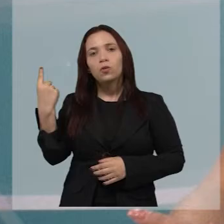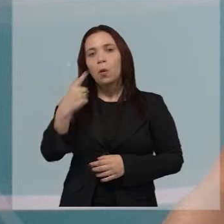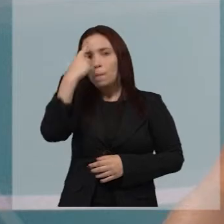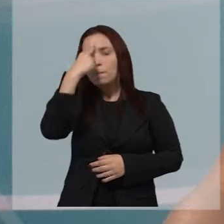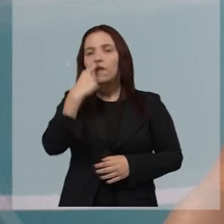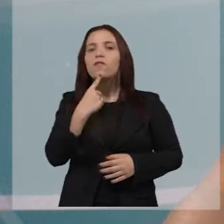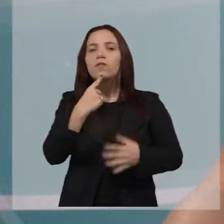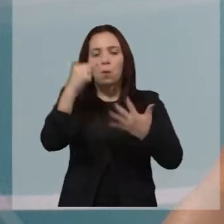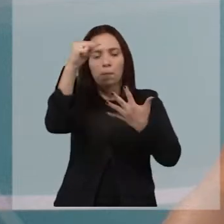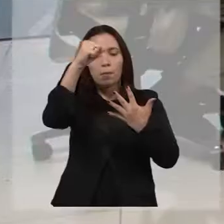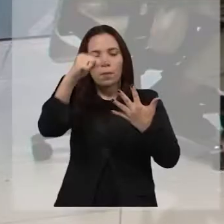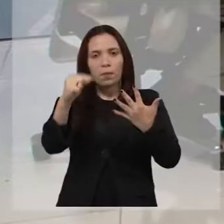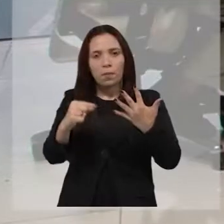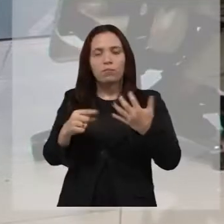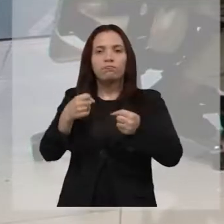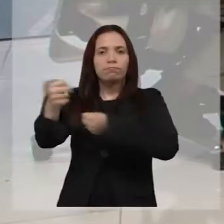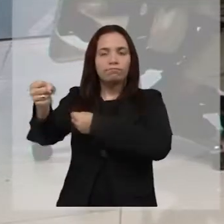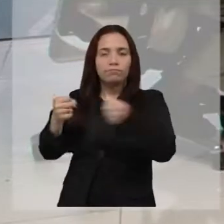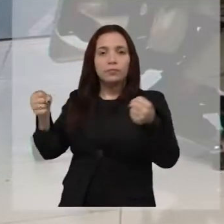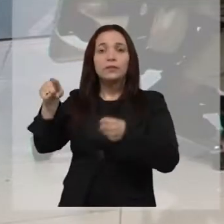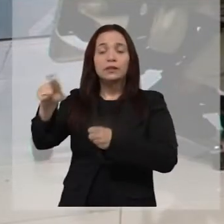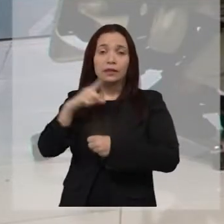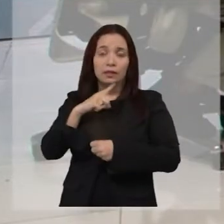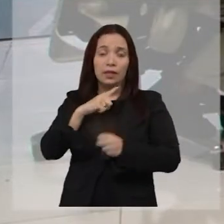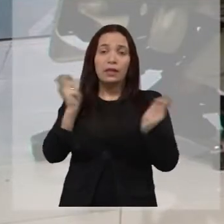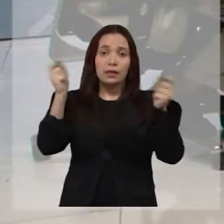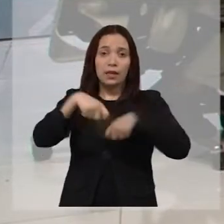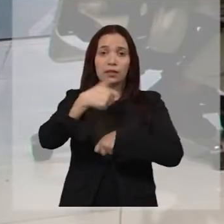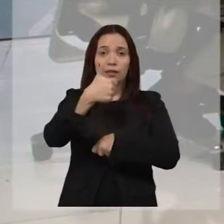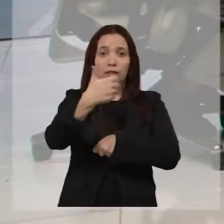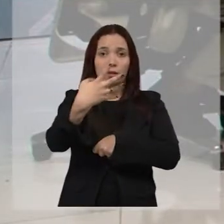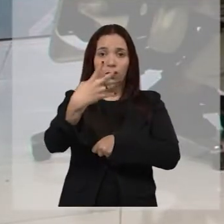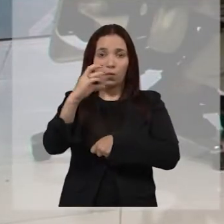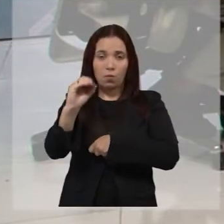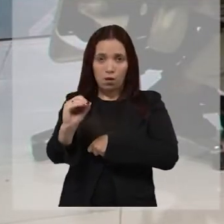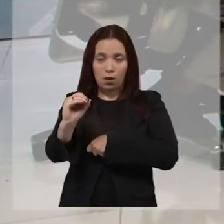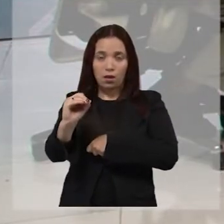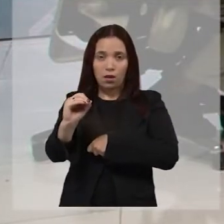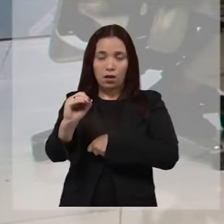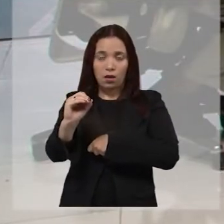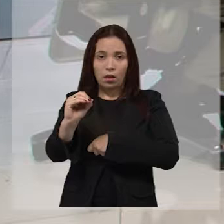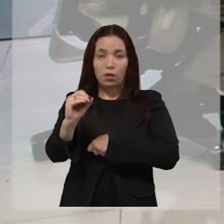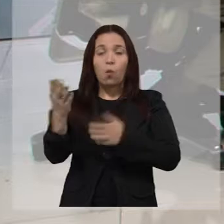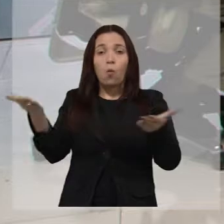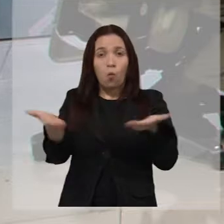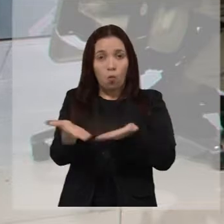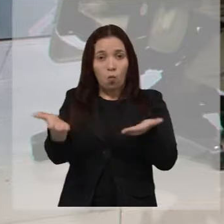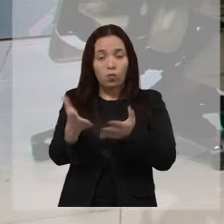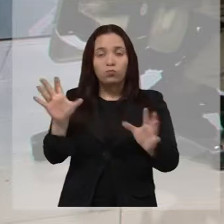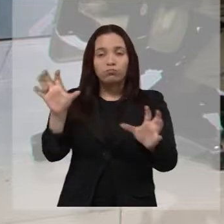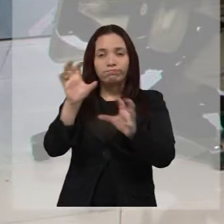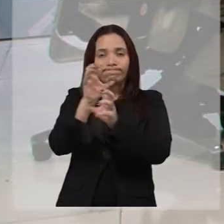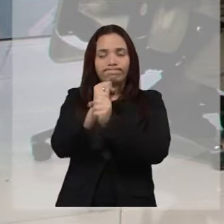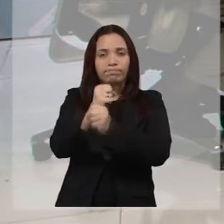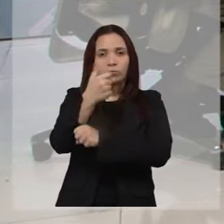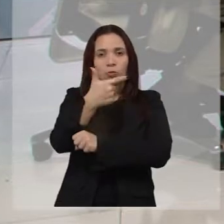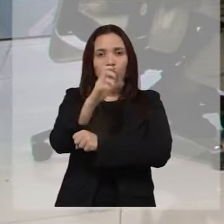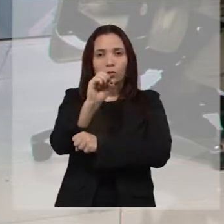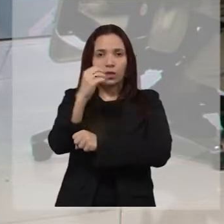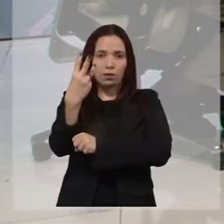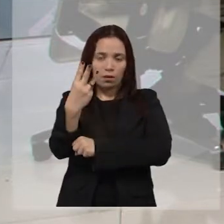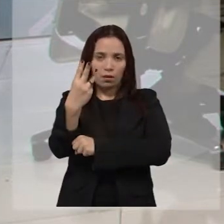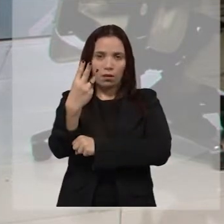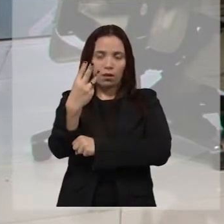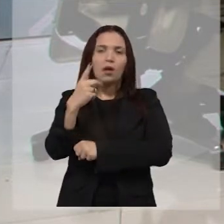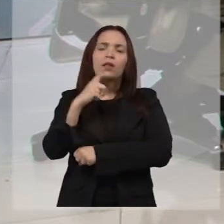presos lá. A unidade tem capacidade para 140 presos e ela já está acima. Hoje nós temos 203 presos e,